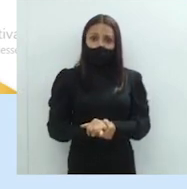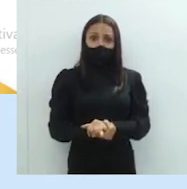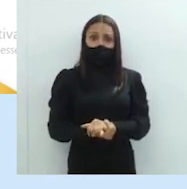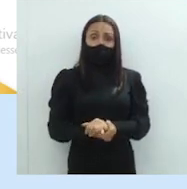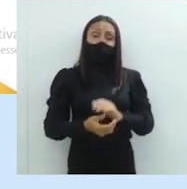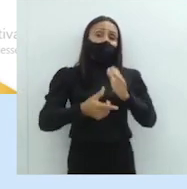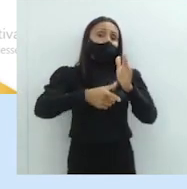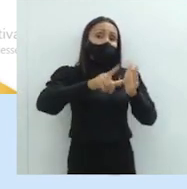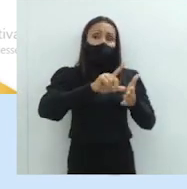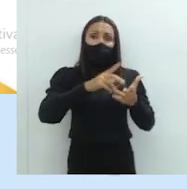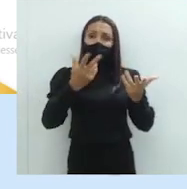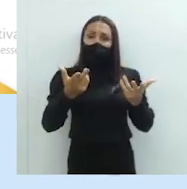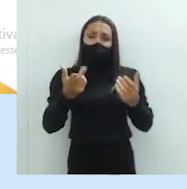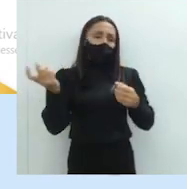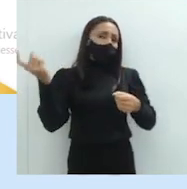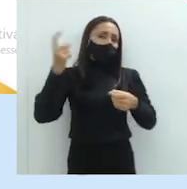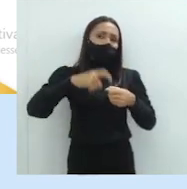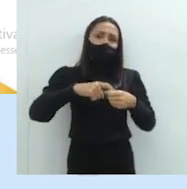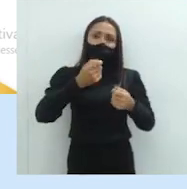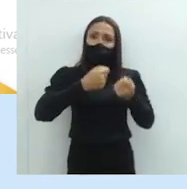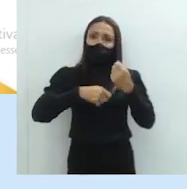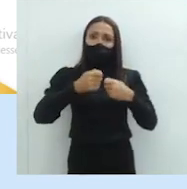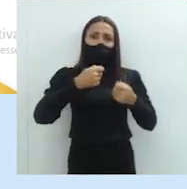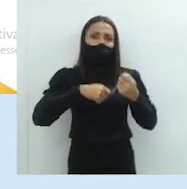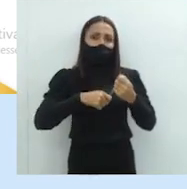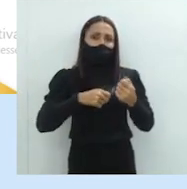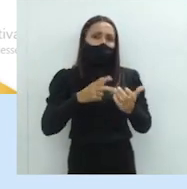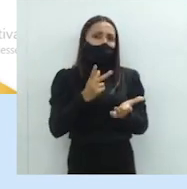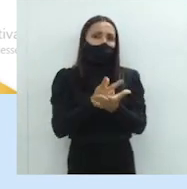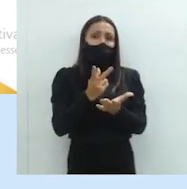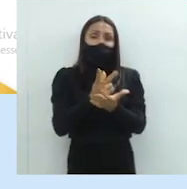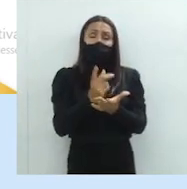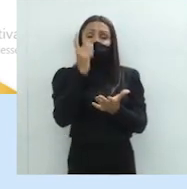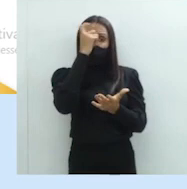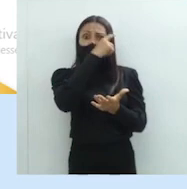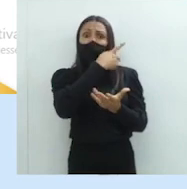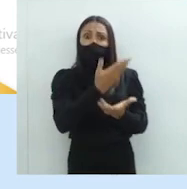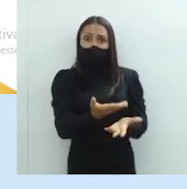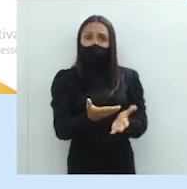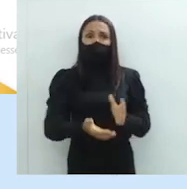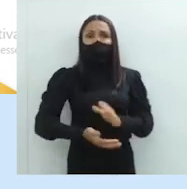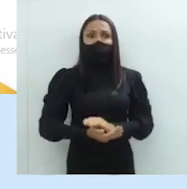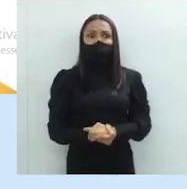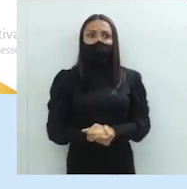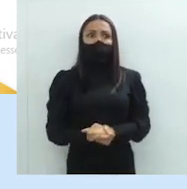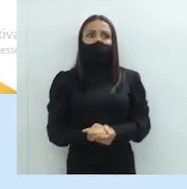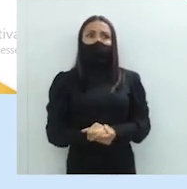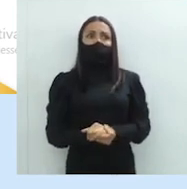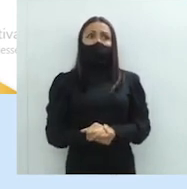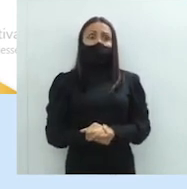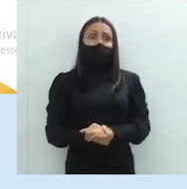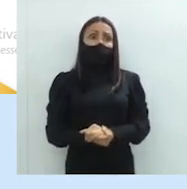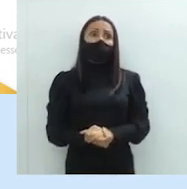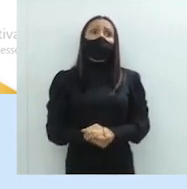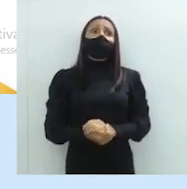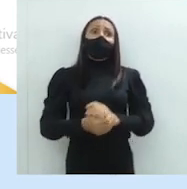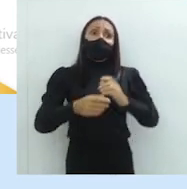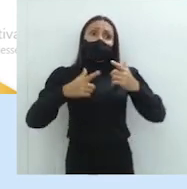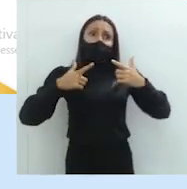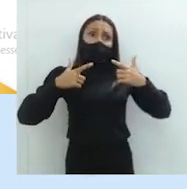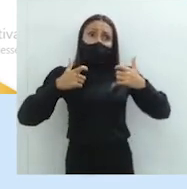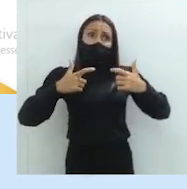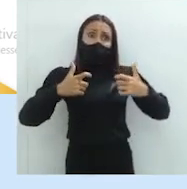e na economia não voltaram mais a ser o mesmo depois da guerra. Então a guerra estagnou